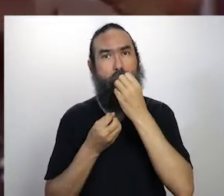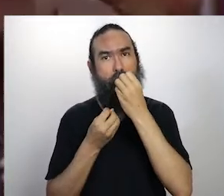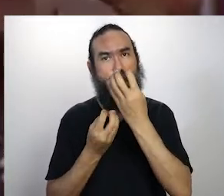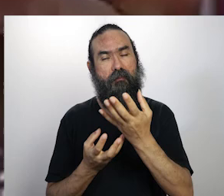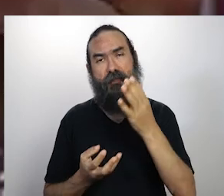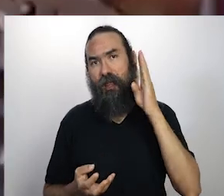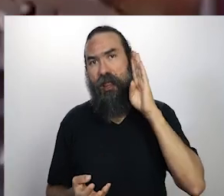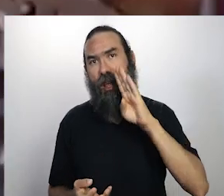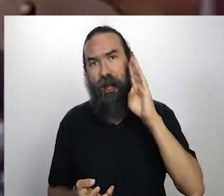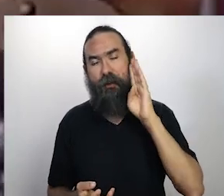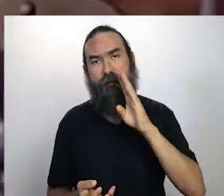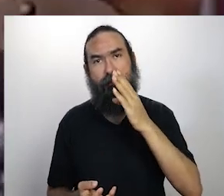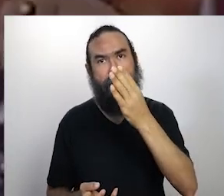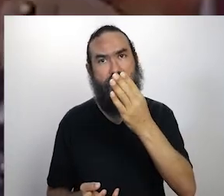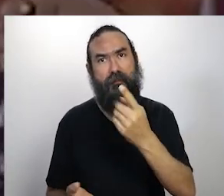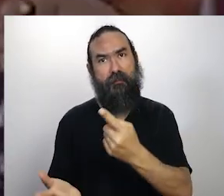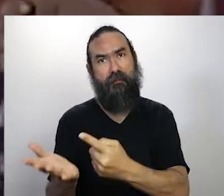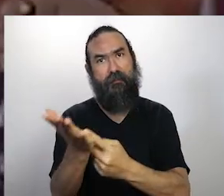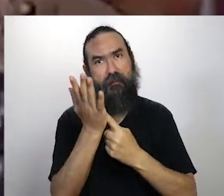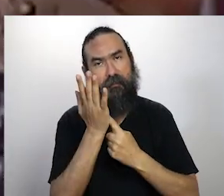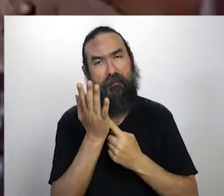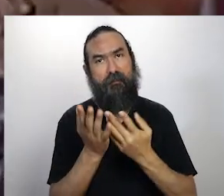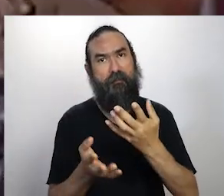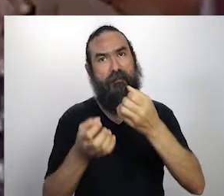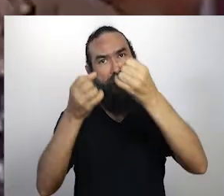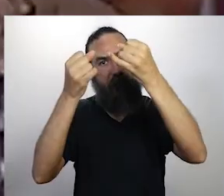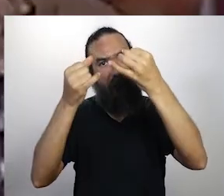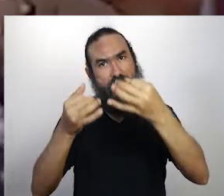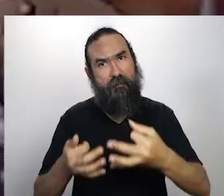Muito, muito, muito legal você trazer essa experiência